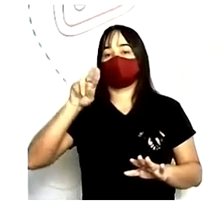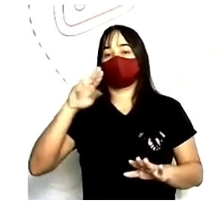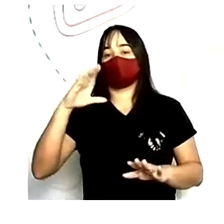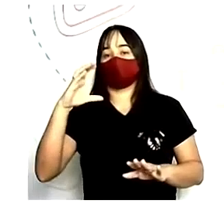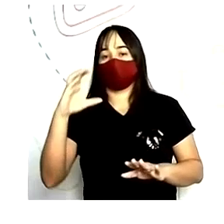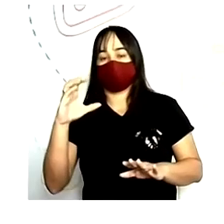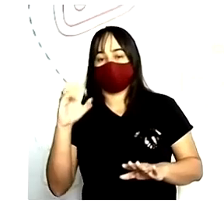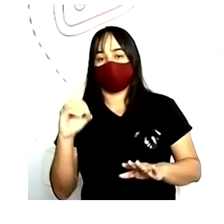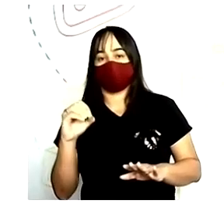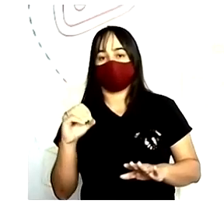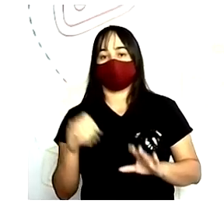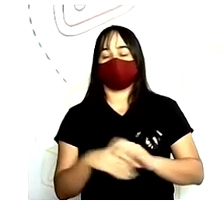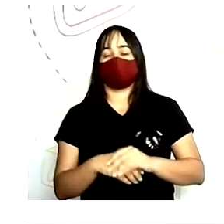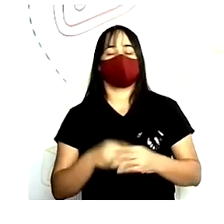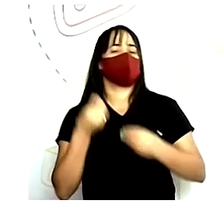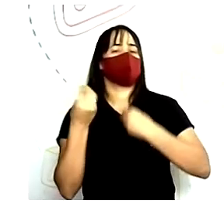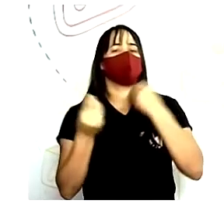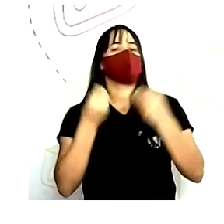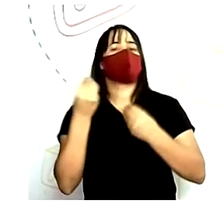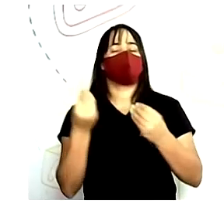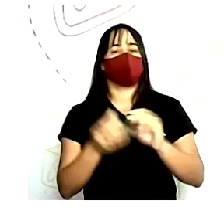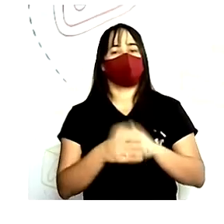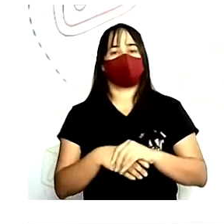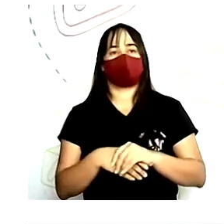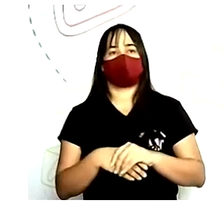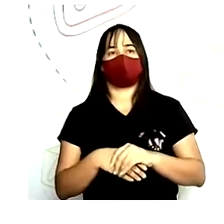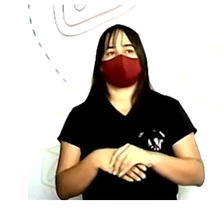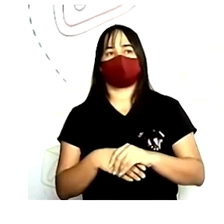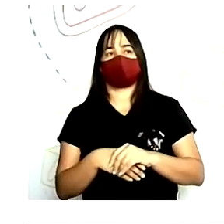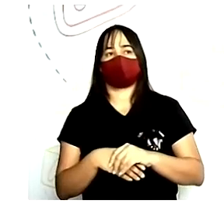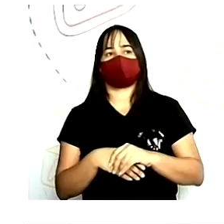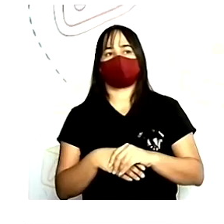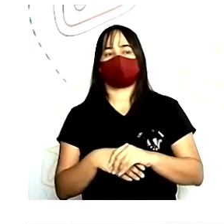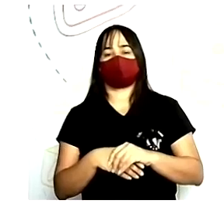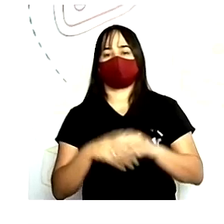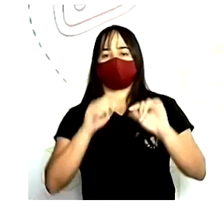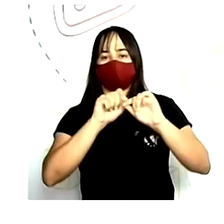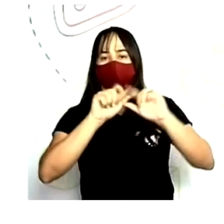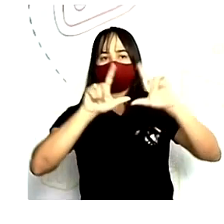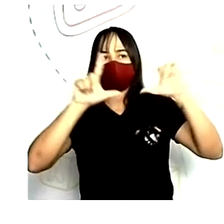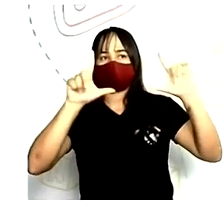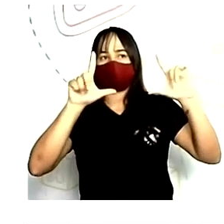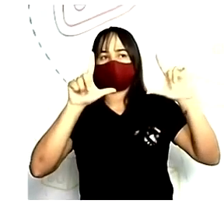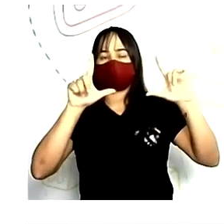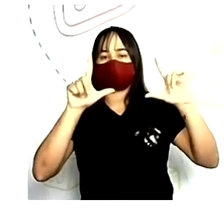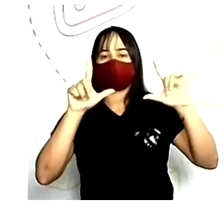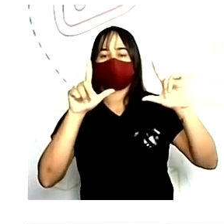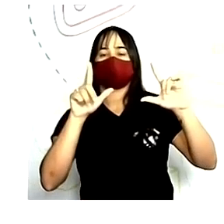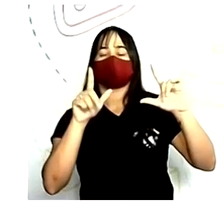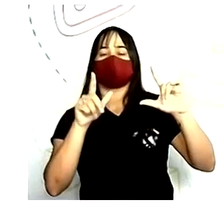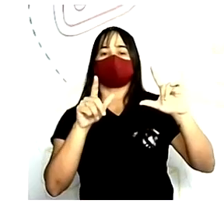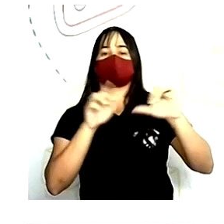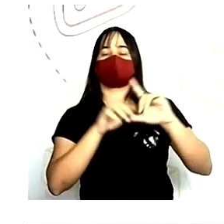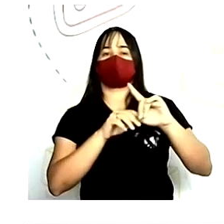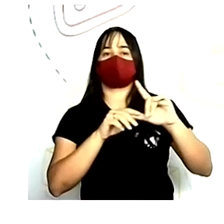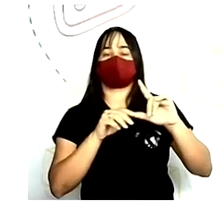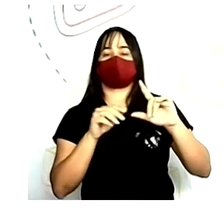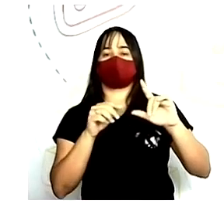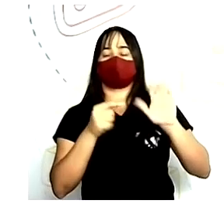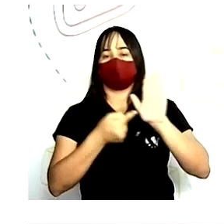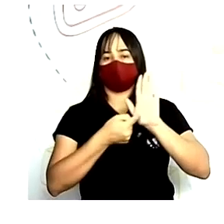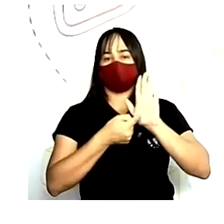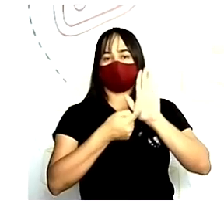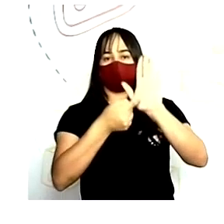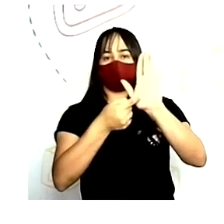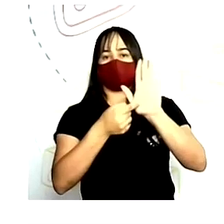cervical, ele vai, quando ele ali, está vendo como a imagem aqui ao lado, que tem duas mãozinhas. Quando ele estica a mão, que aquele